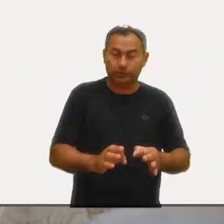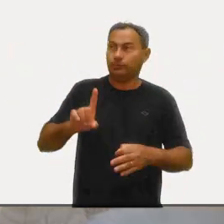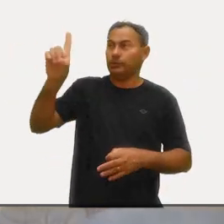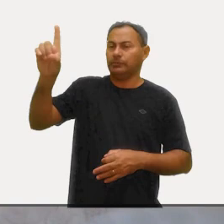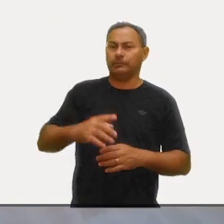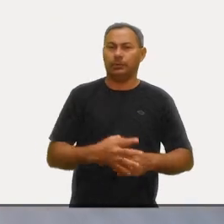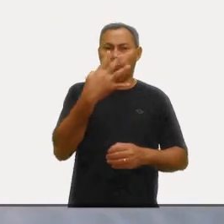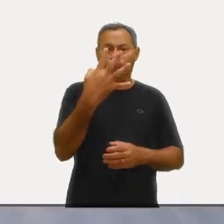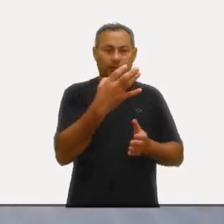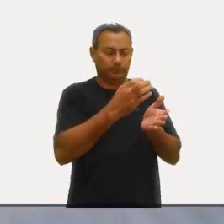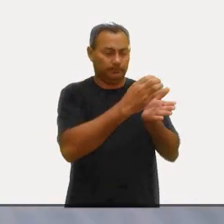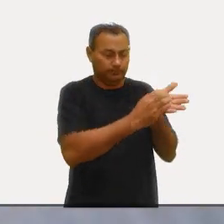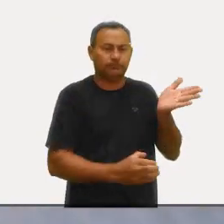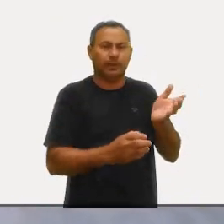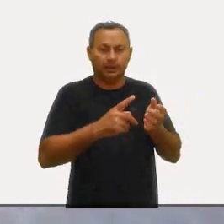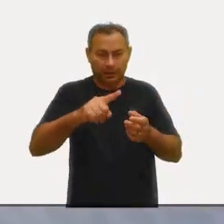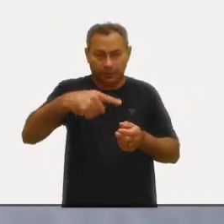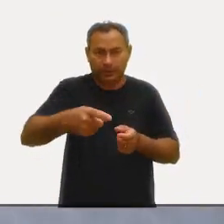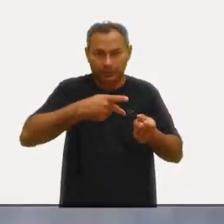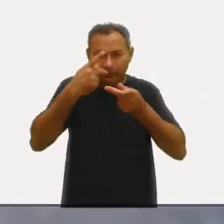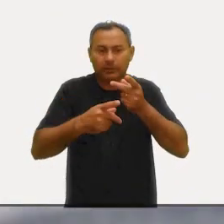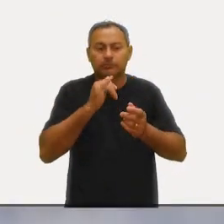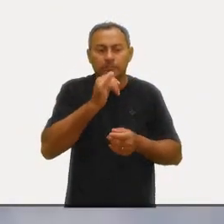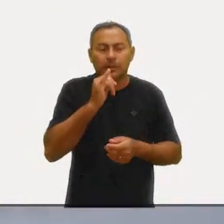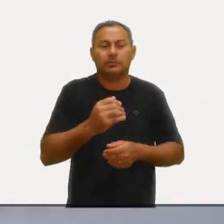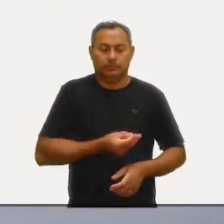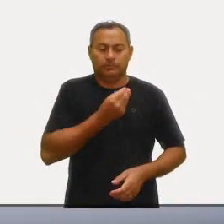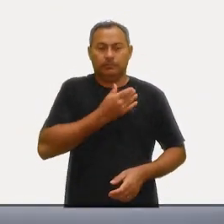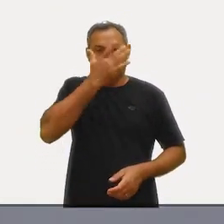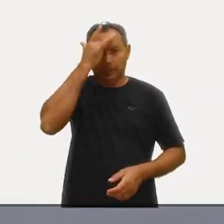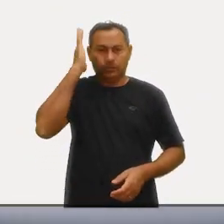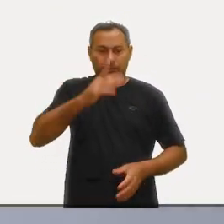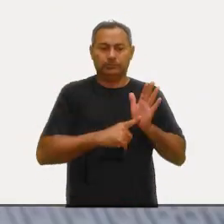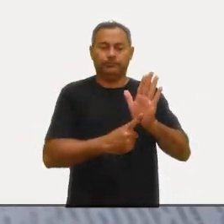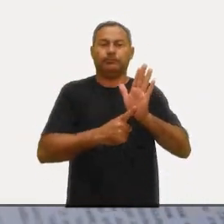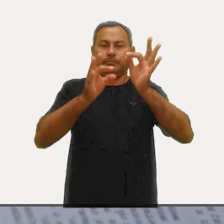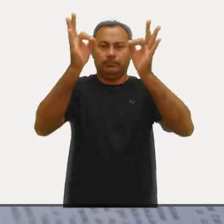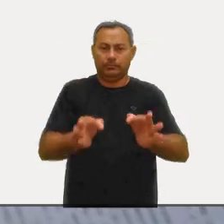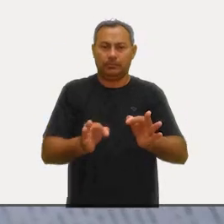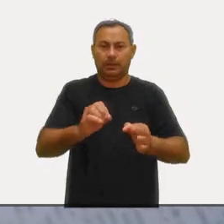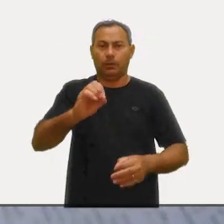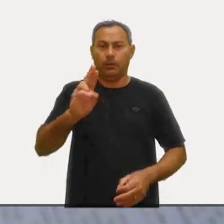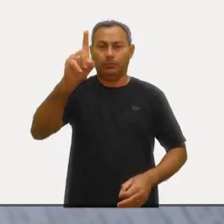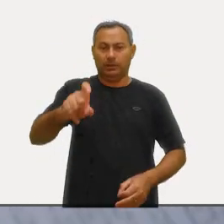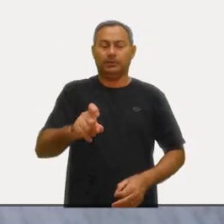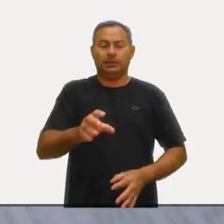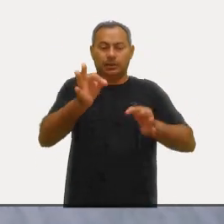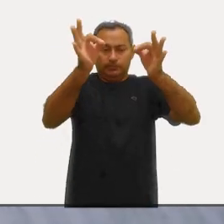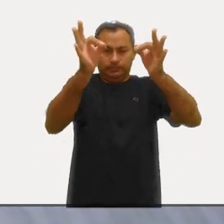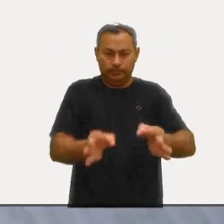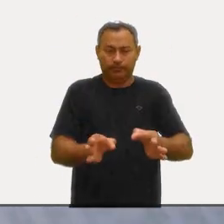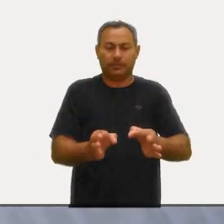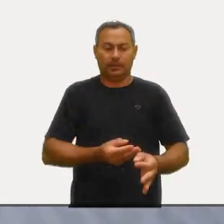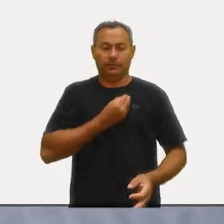Deus. Os 4 capítulos seguintes contam como podemos viver como pessoas que já foram declaradas justas, ou seja, como